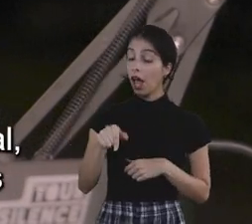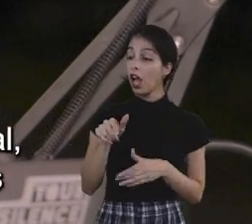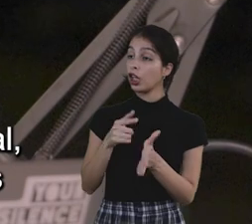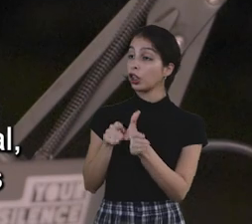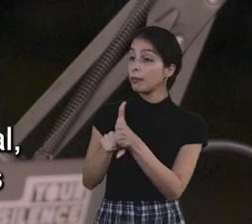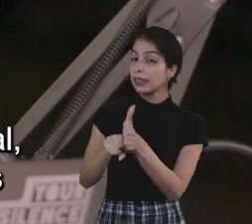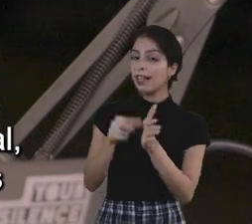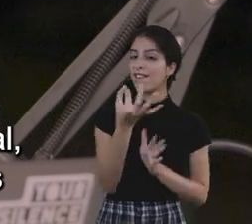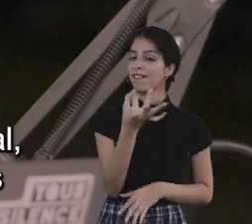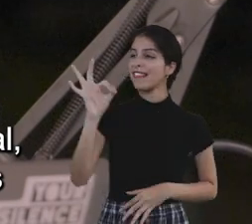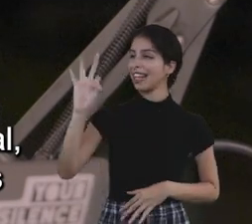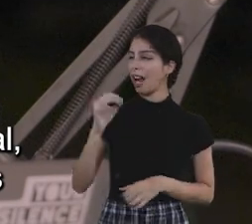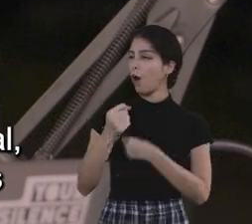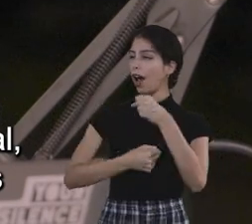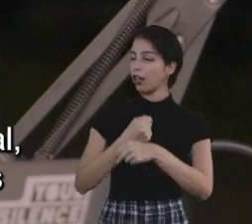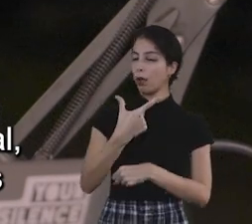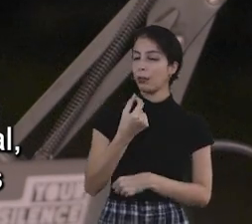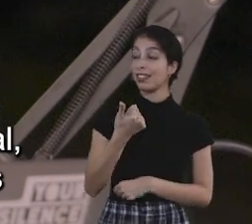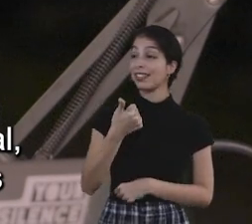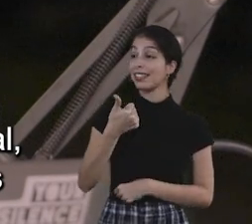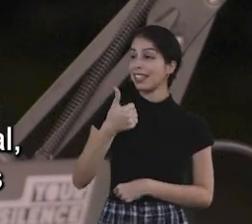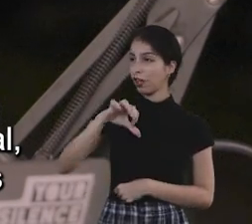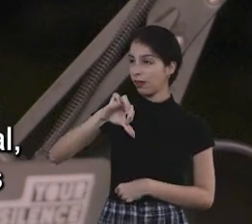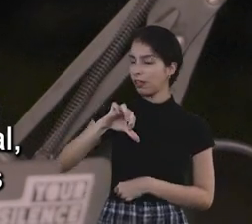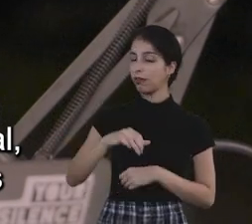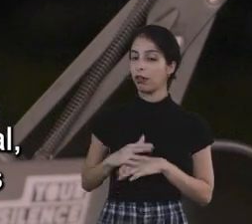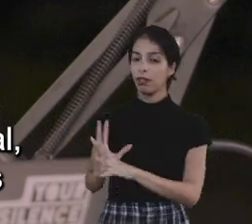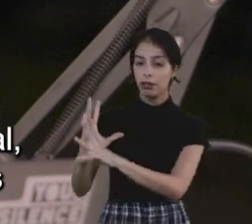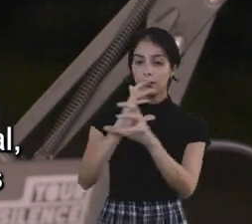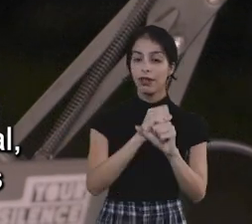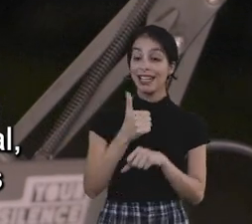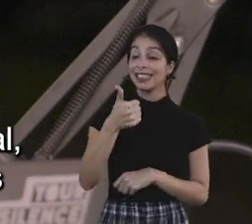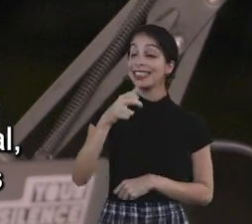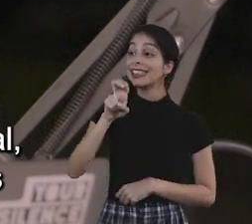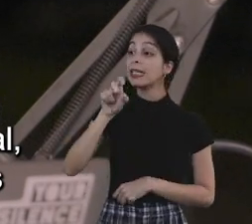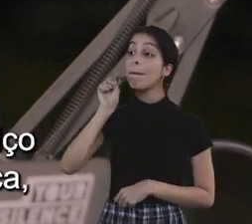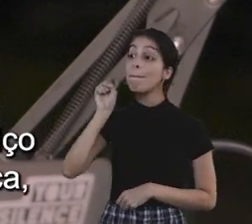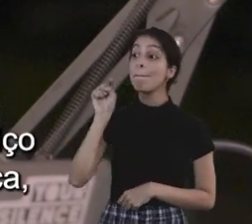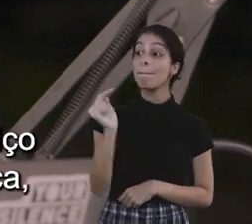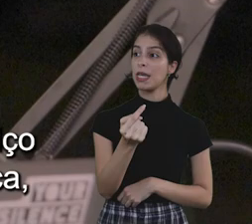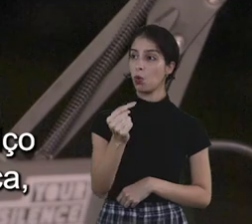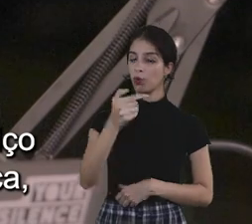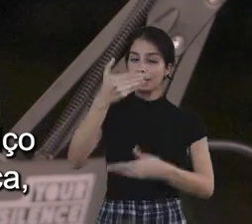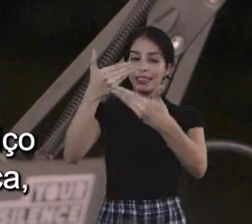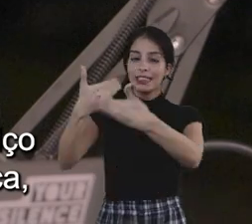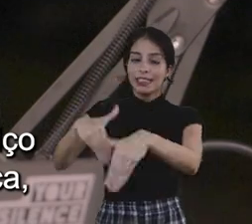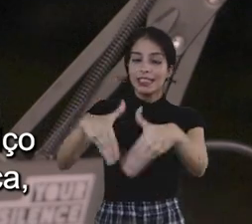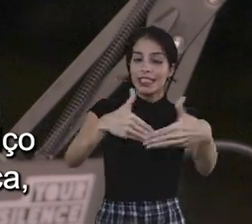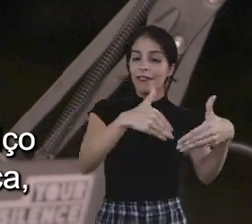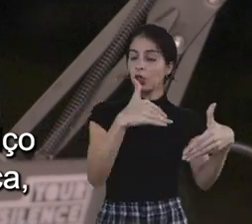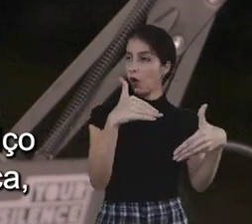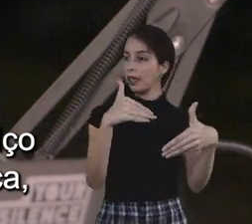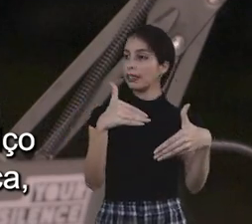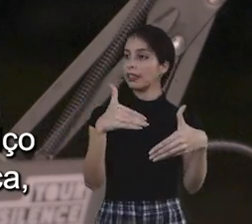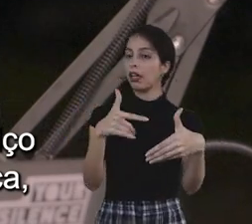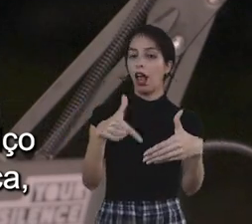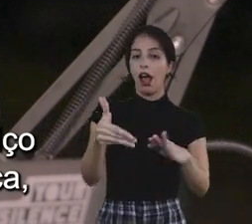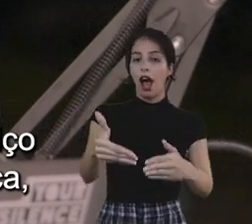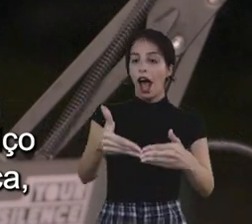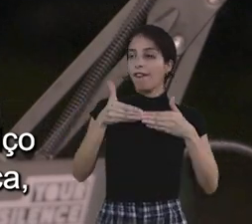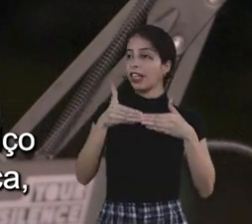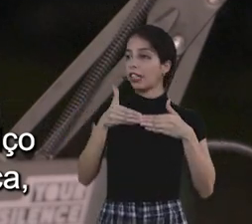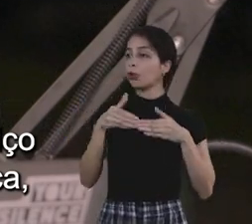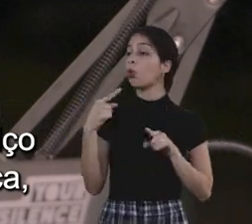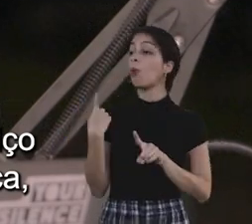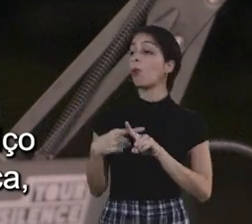âmbito Federal nos últimos 7 anos 15.000 servidores federais foram afastados por transtornos